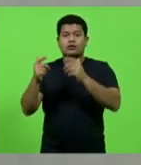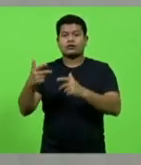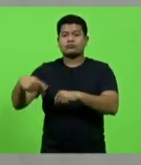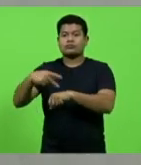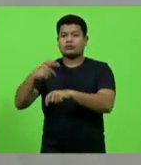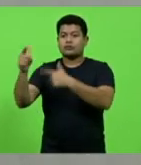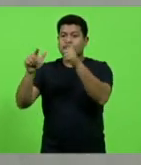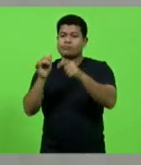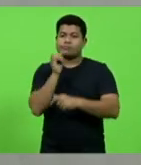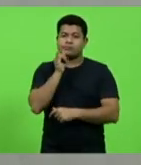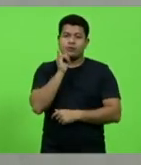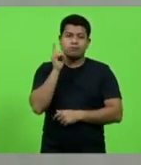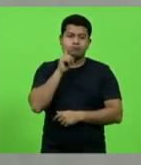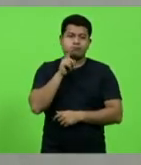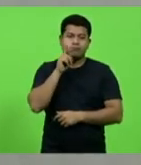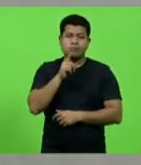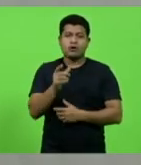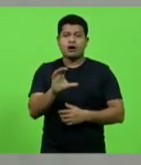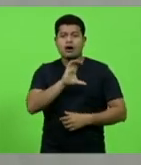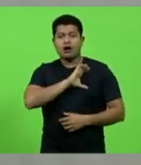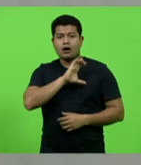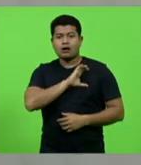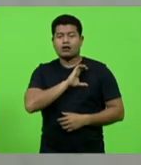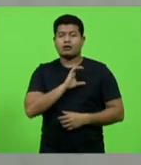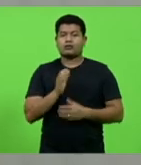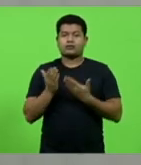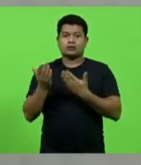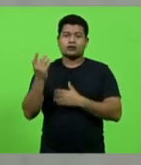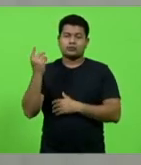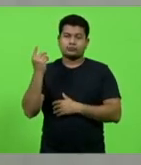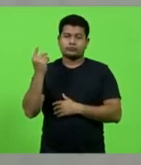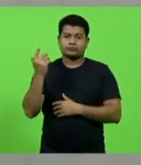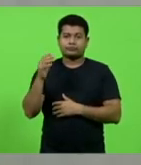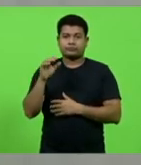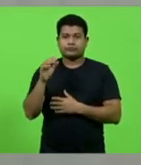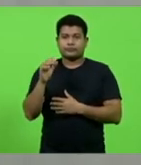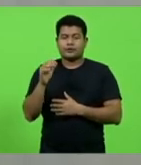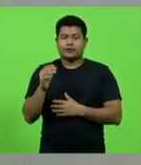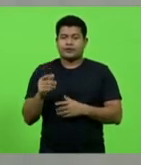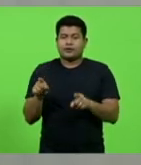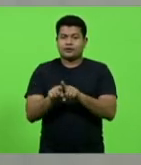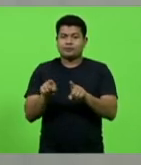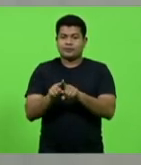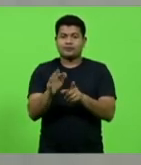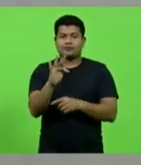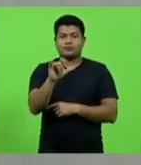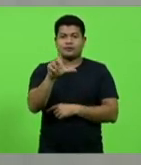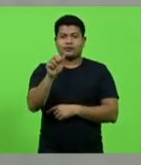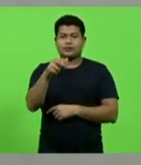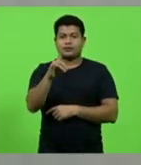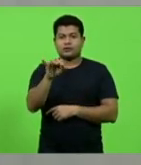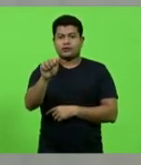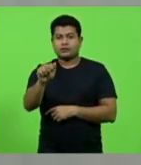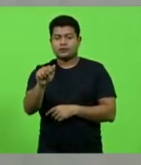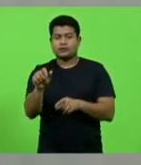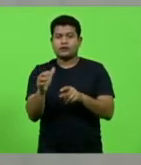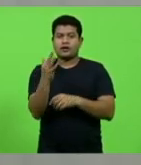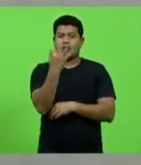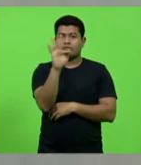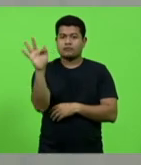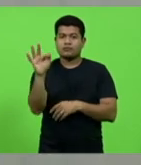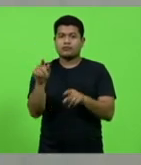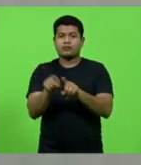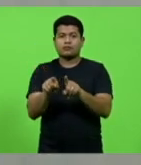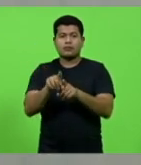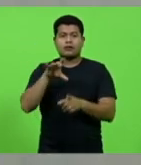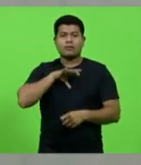Estados Unidos, Canadá, Reino Unido, Nova Zelândia, Finlândia, Irlanda, França e Portugal.